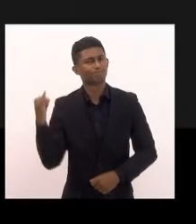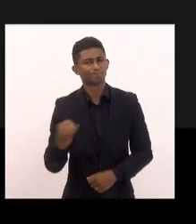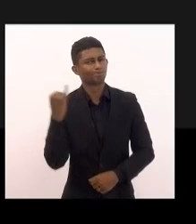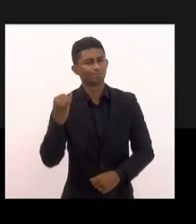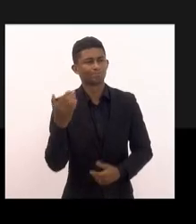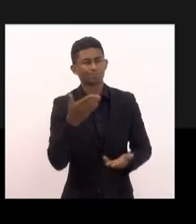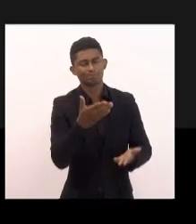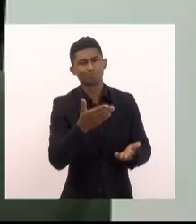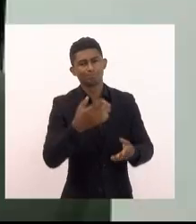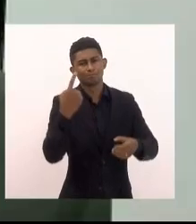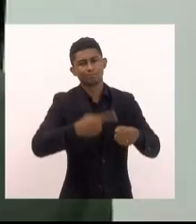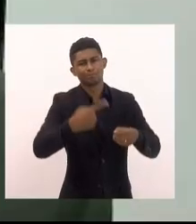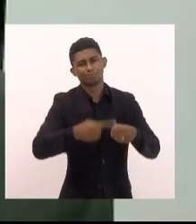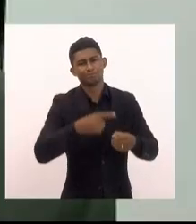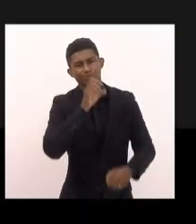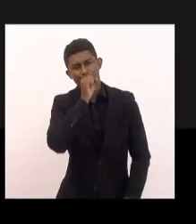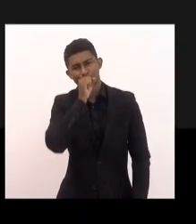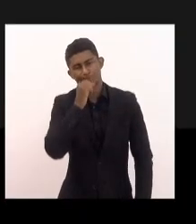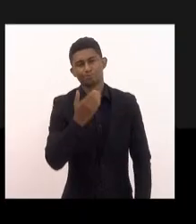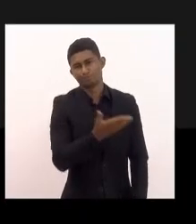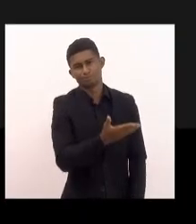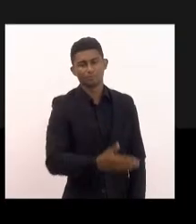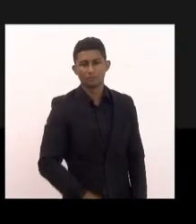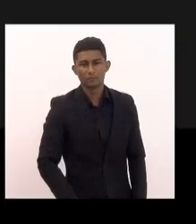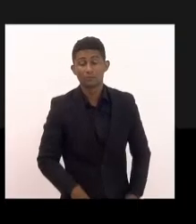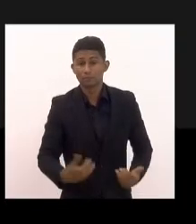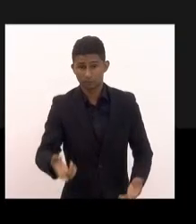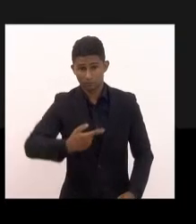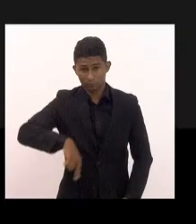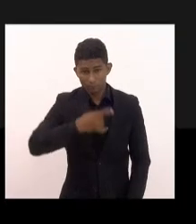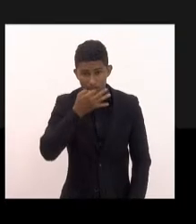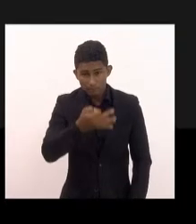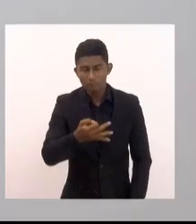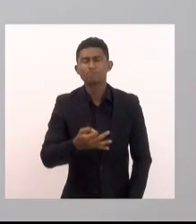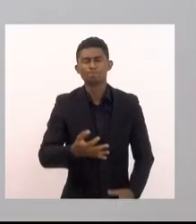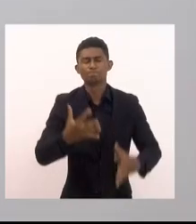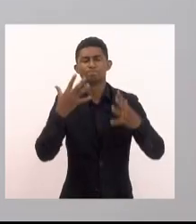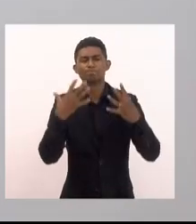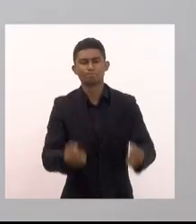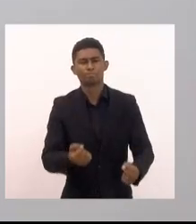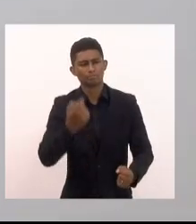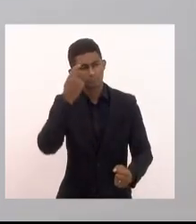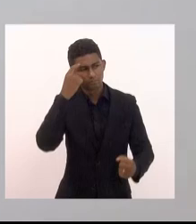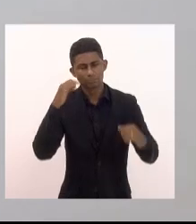do Laranjeiras. Então, o parecer nosso é favorável,